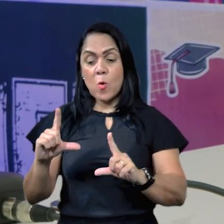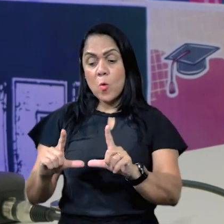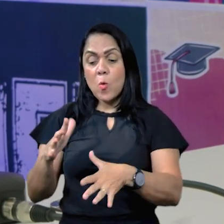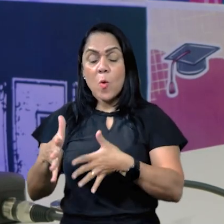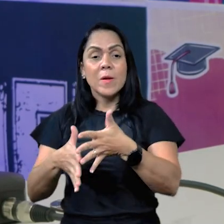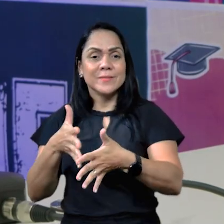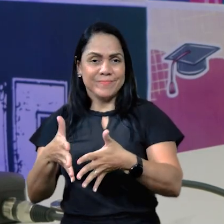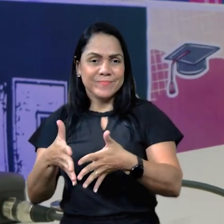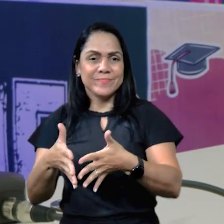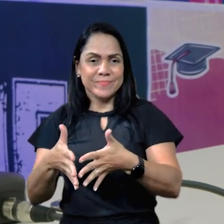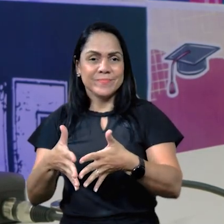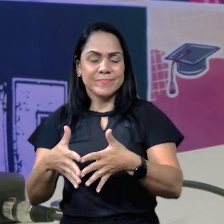Libras?